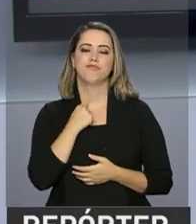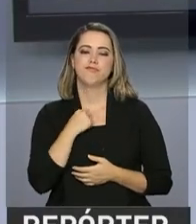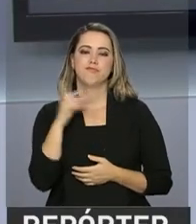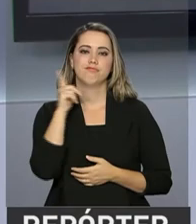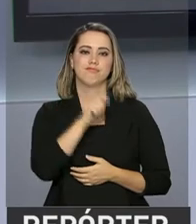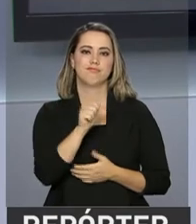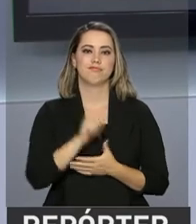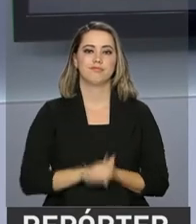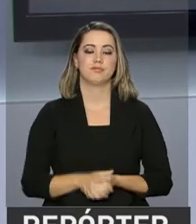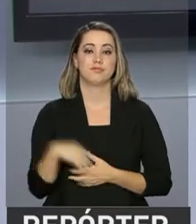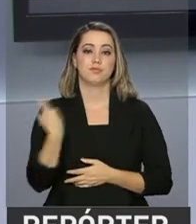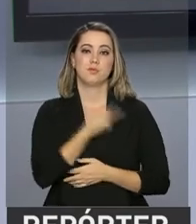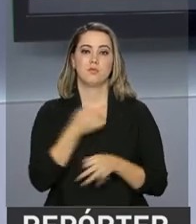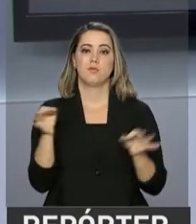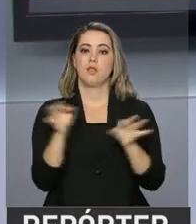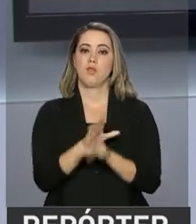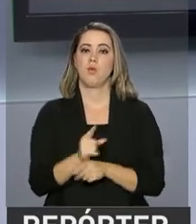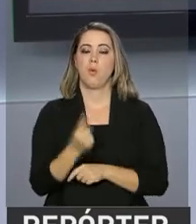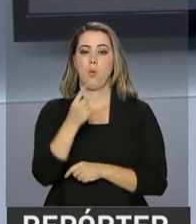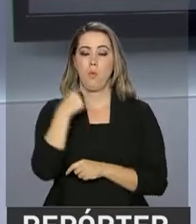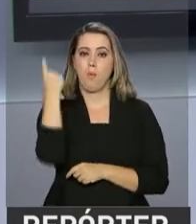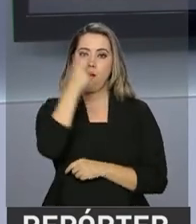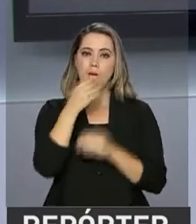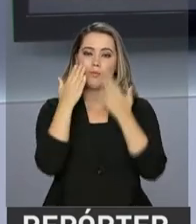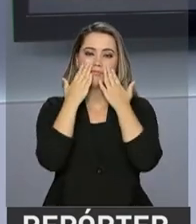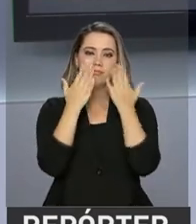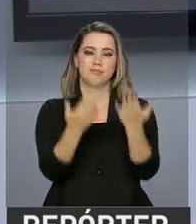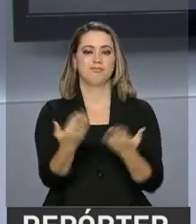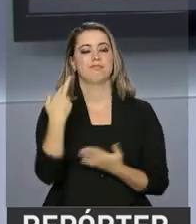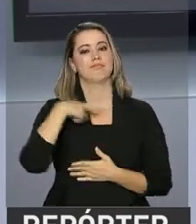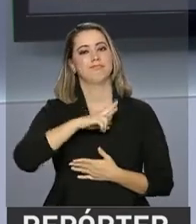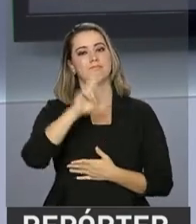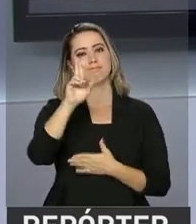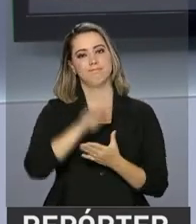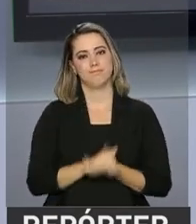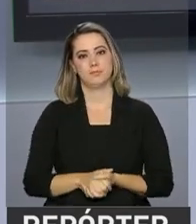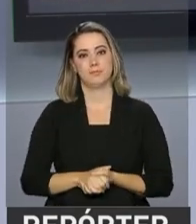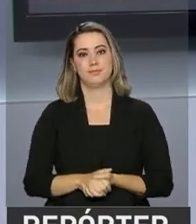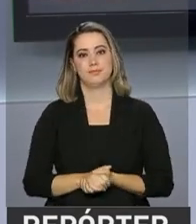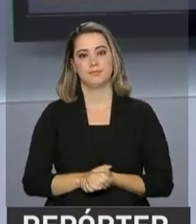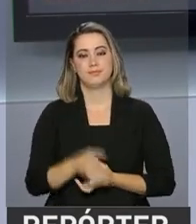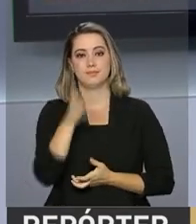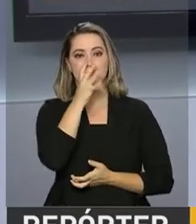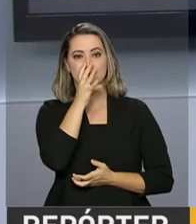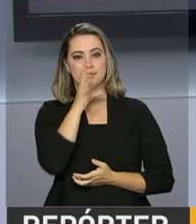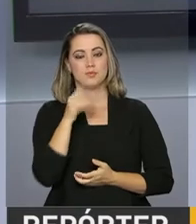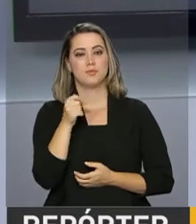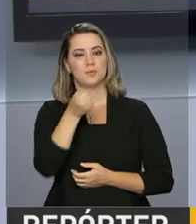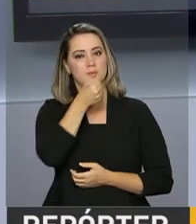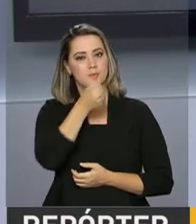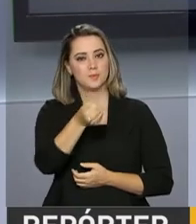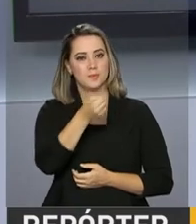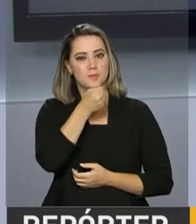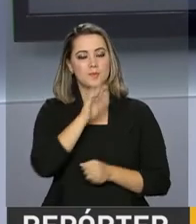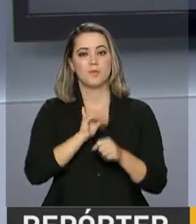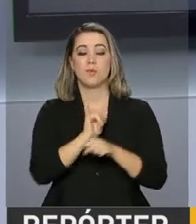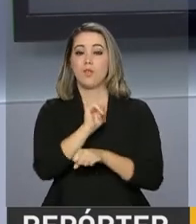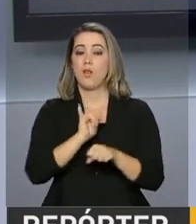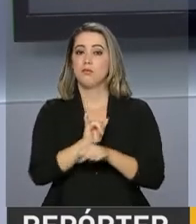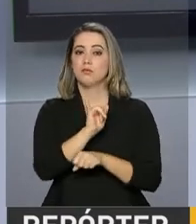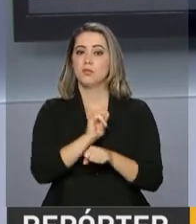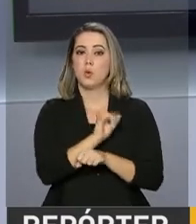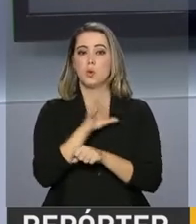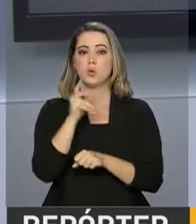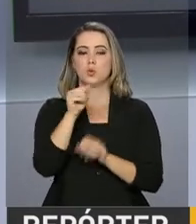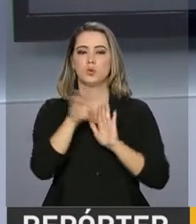nós ficamos por aqui e voltaremos em uma hora na próxima edição do repórter nbr você pode rever as reportagens no youtube e